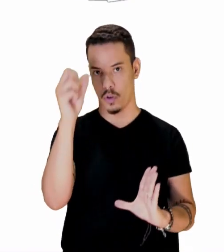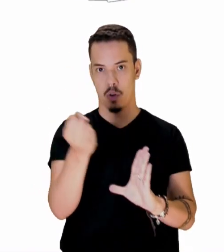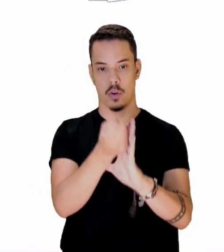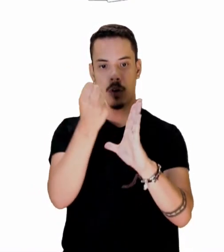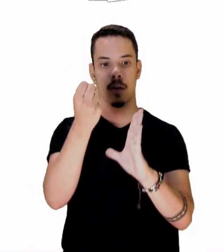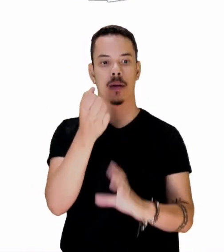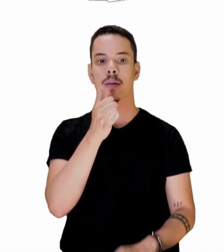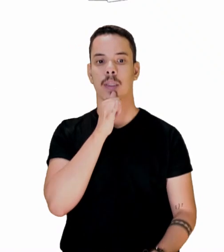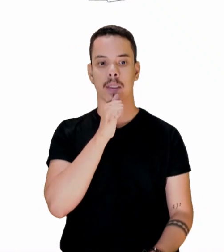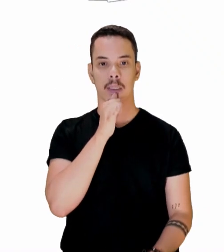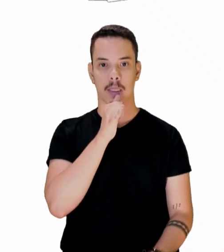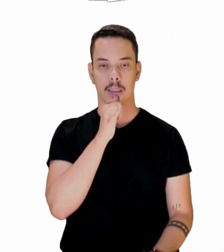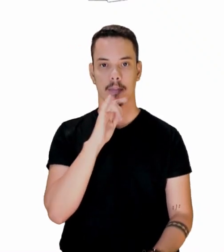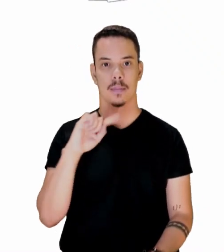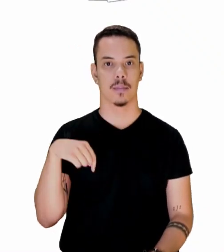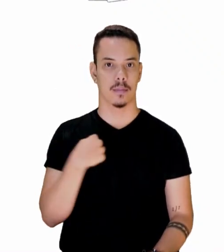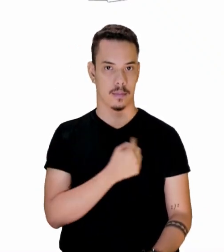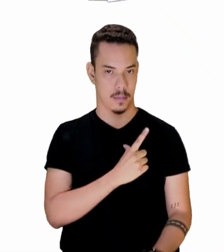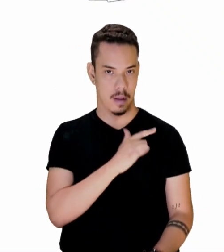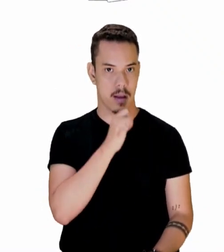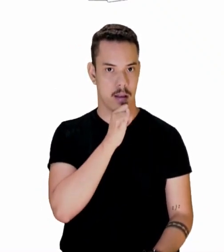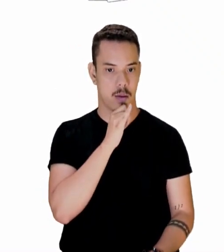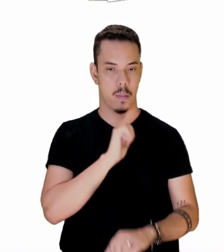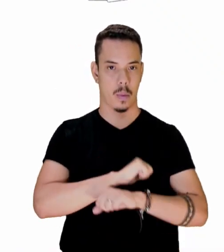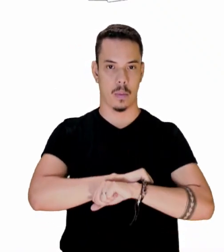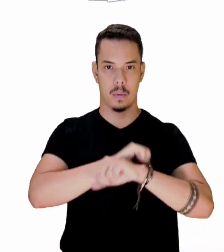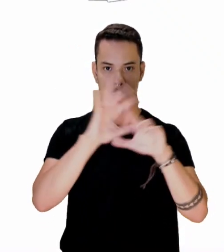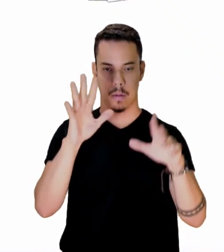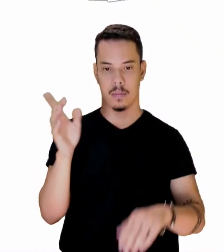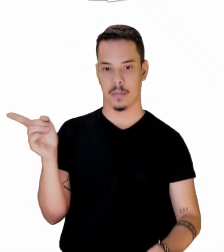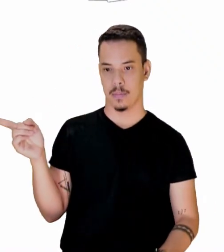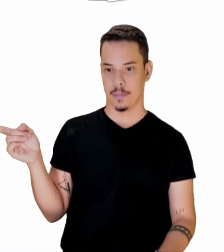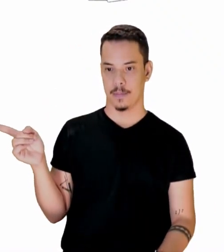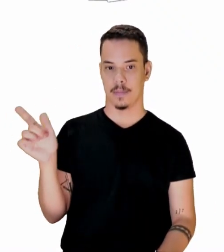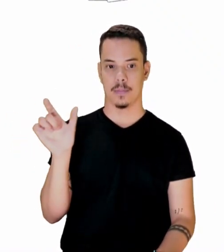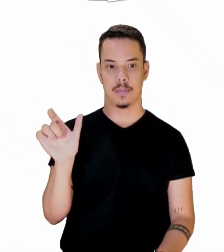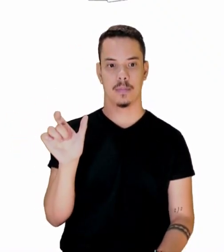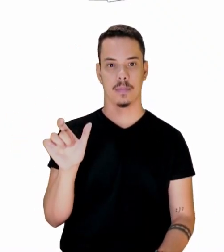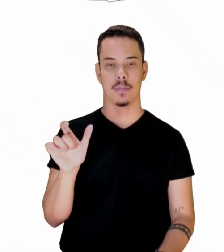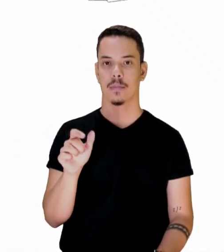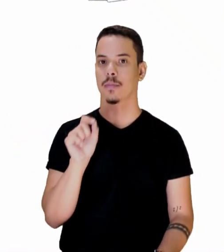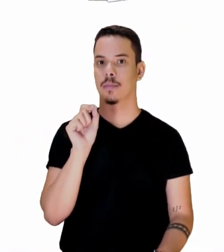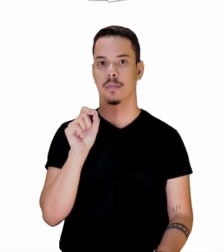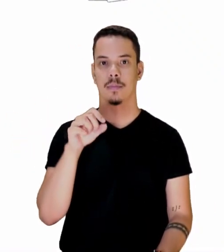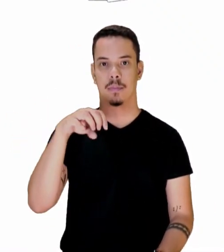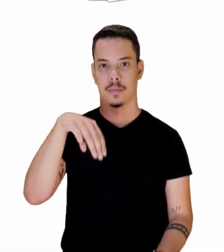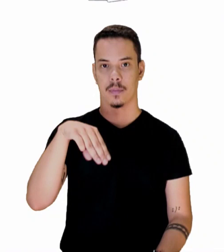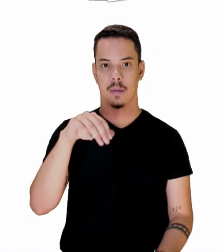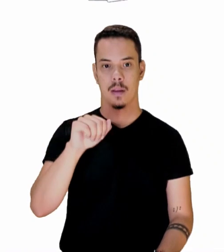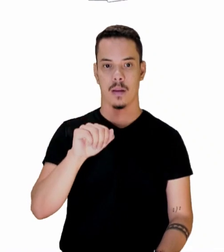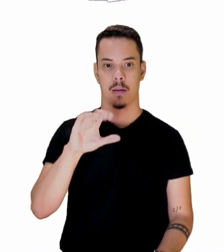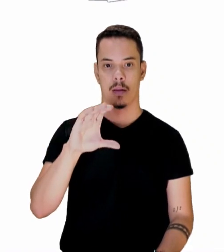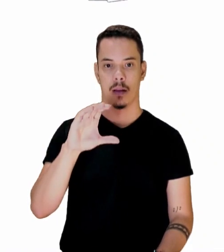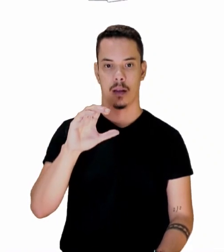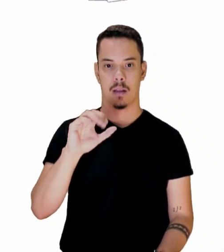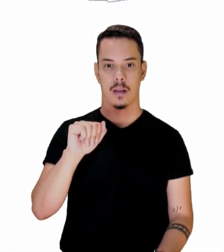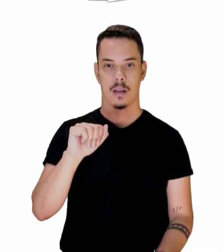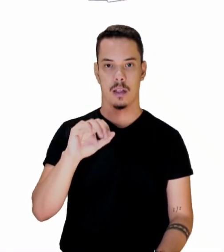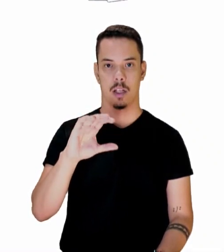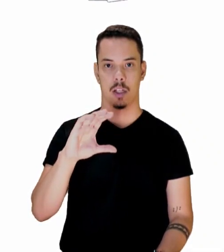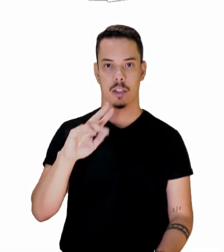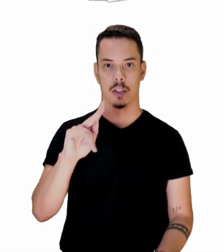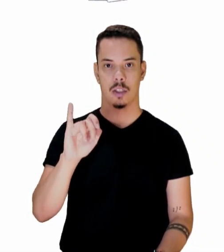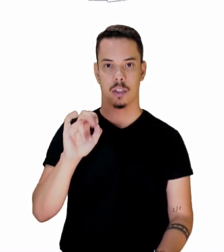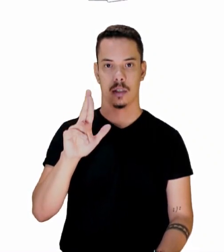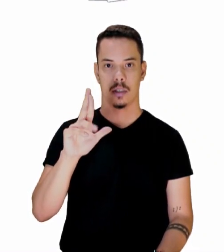só, nós temos aqui um exemplo bem claro, que é a questão da palavra macaxeira, né? Um alimento. Em